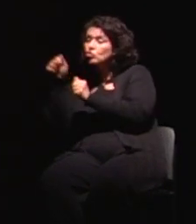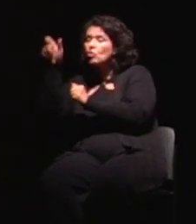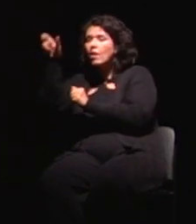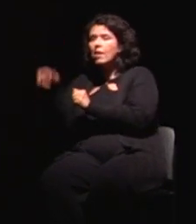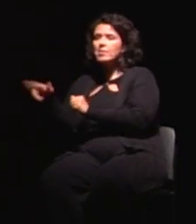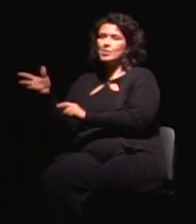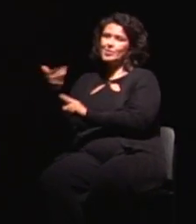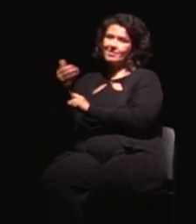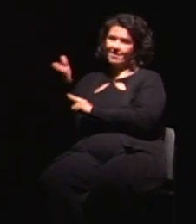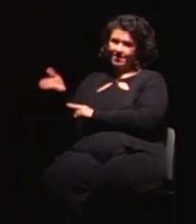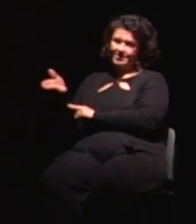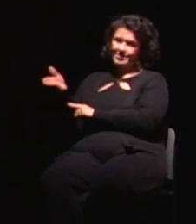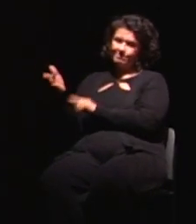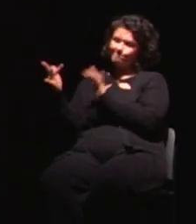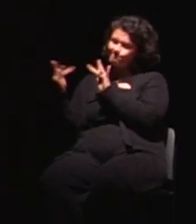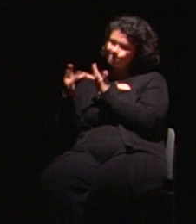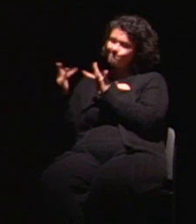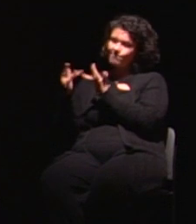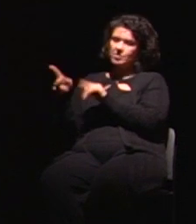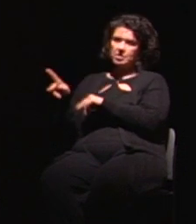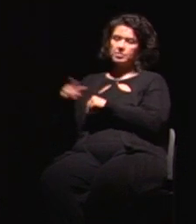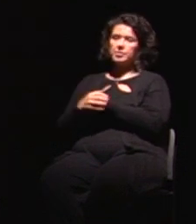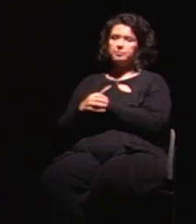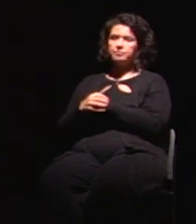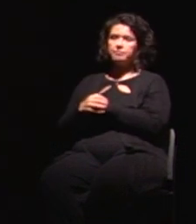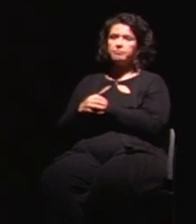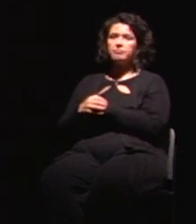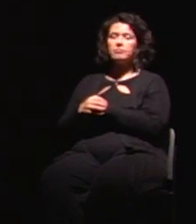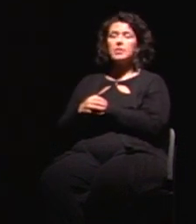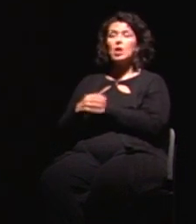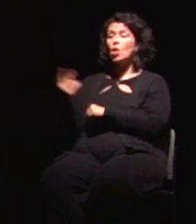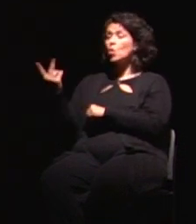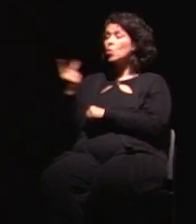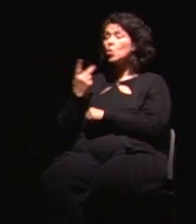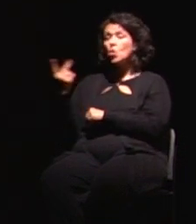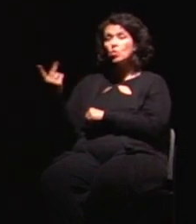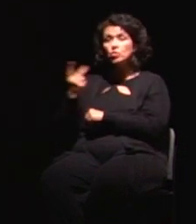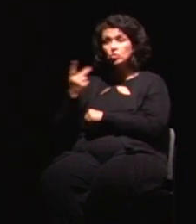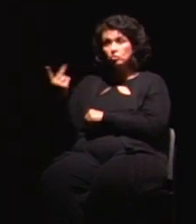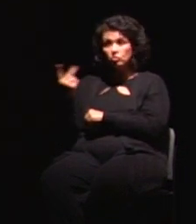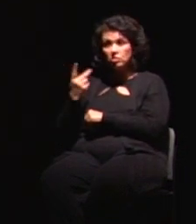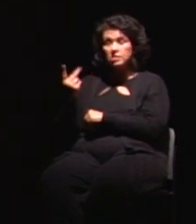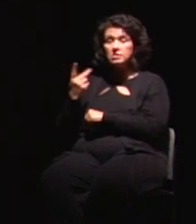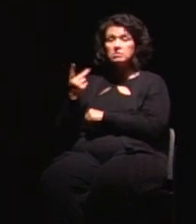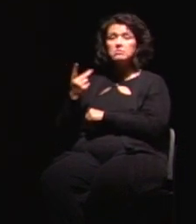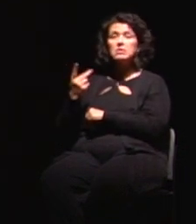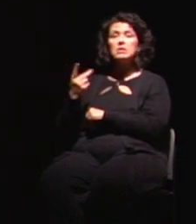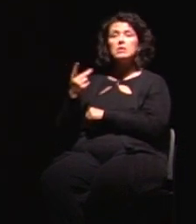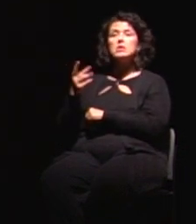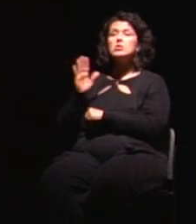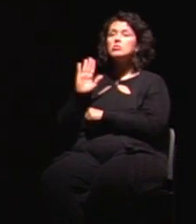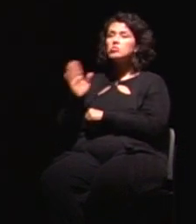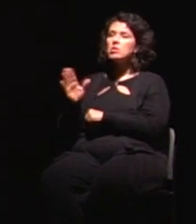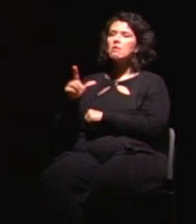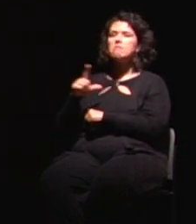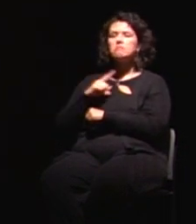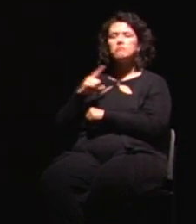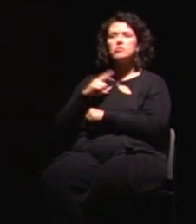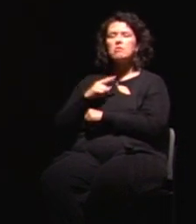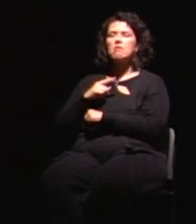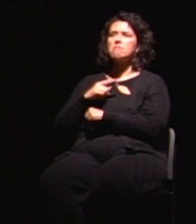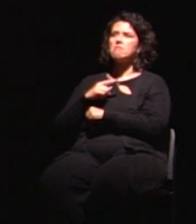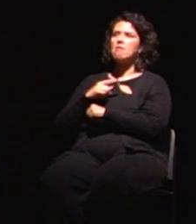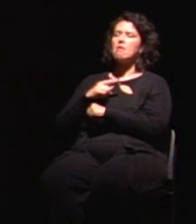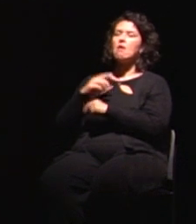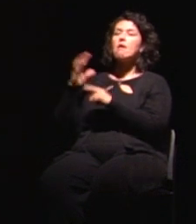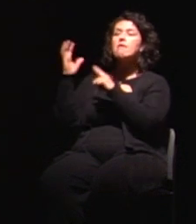Convivemos assim, em primeiro lugar. Ambas estávamos afetadas